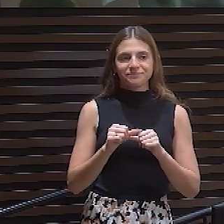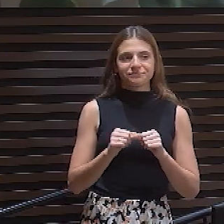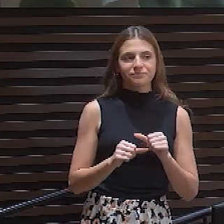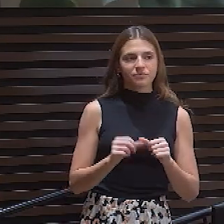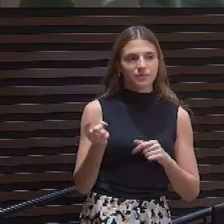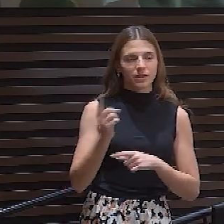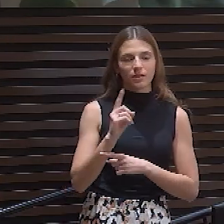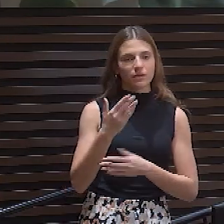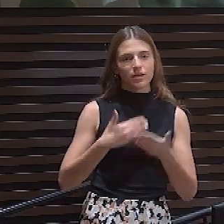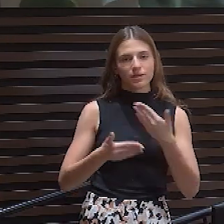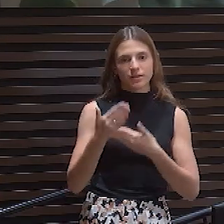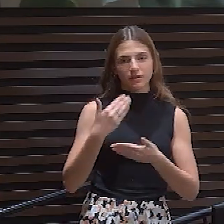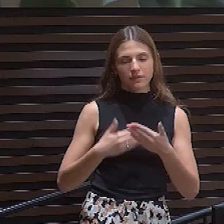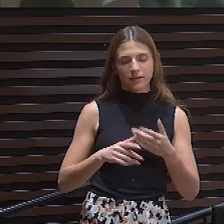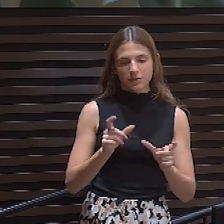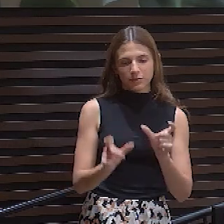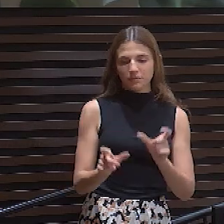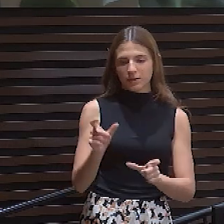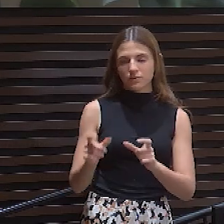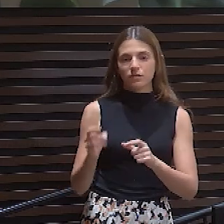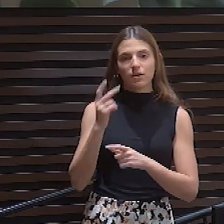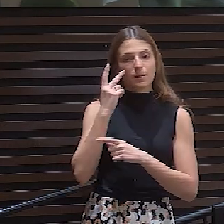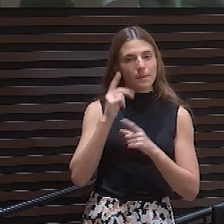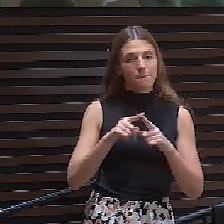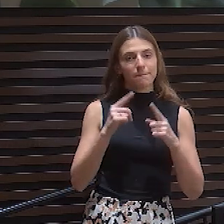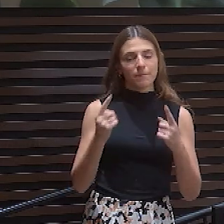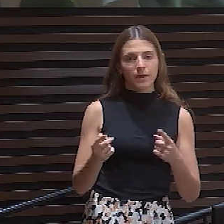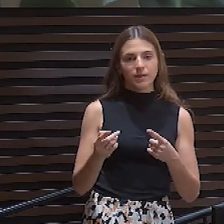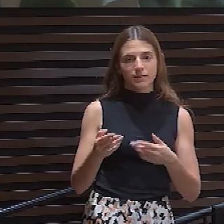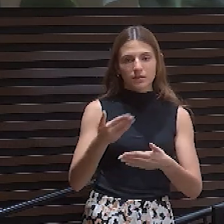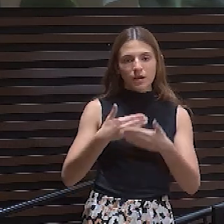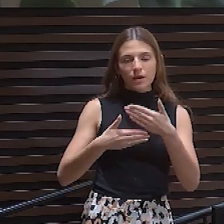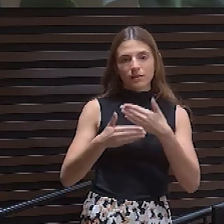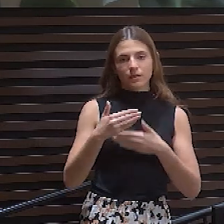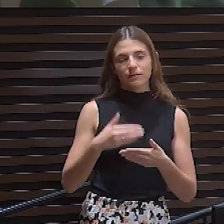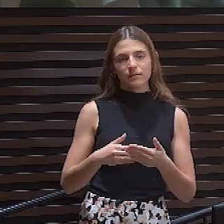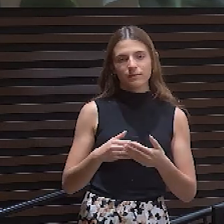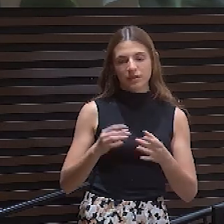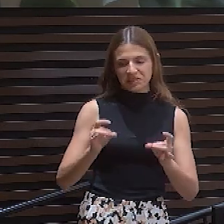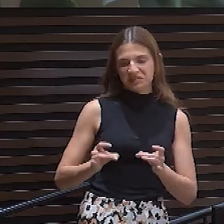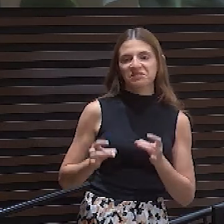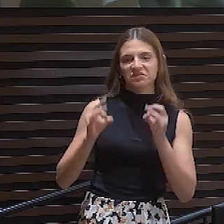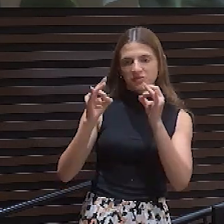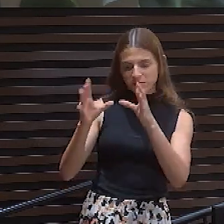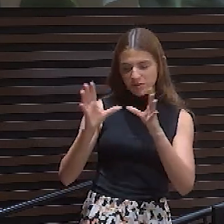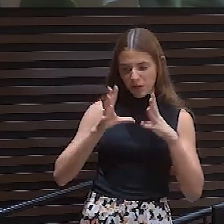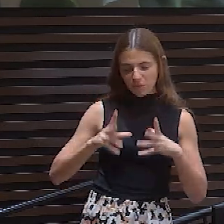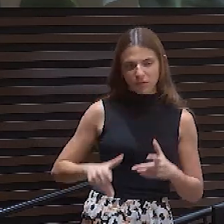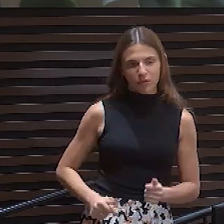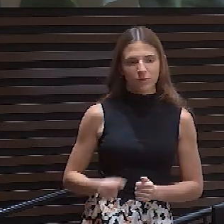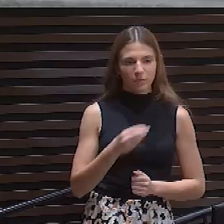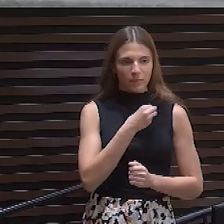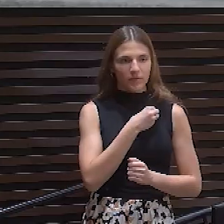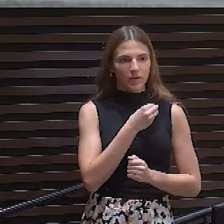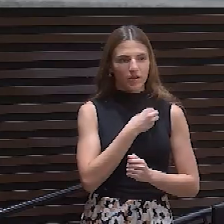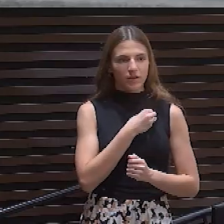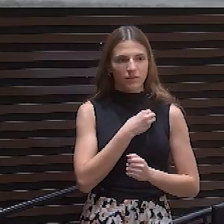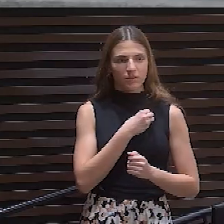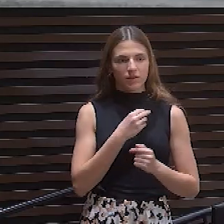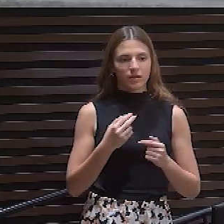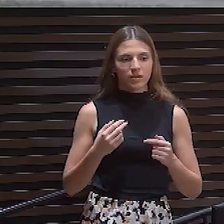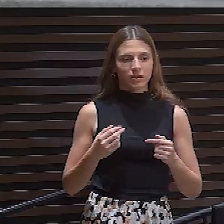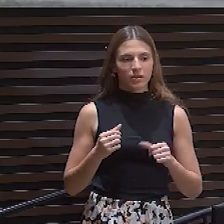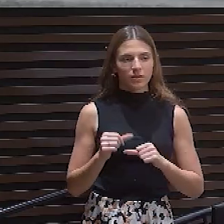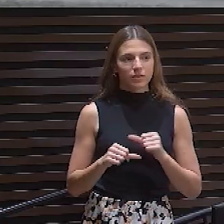mãos, mas no despojamento do corpo da carne, que é a circuncisão de Cristo. Para